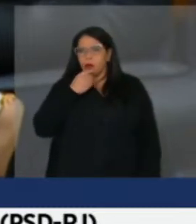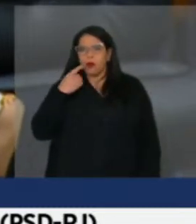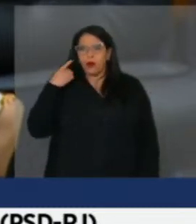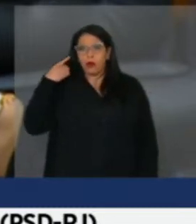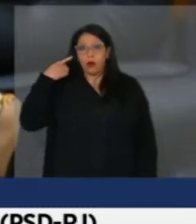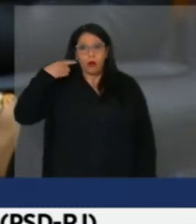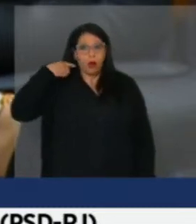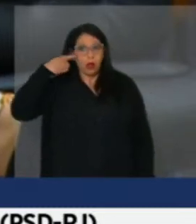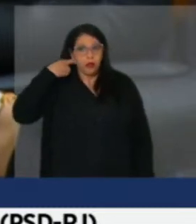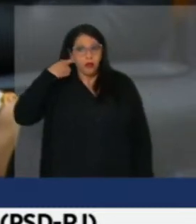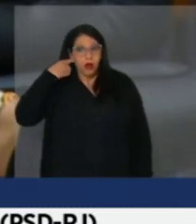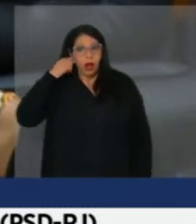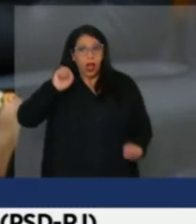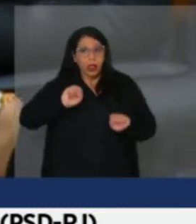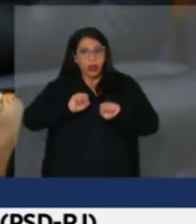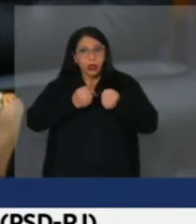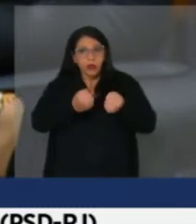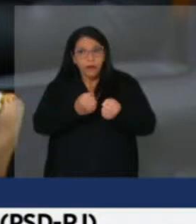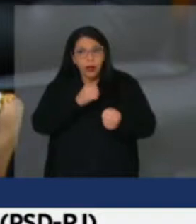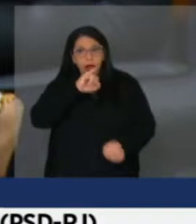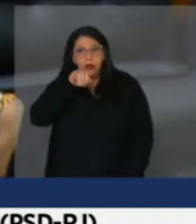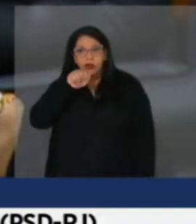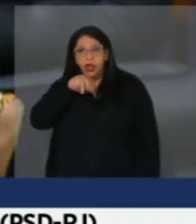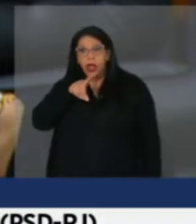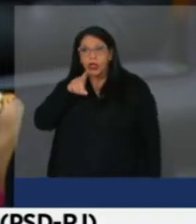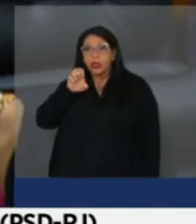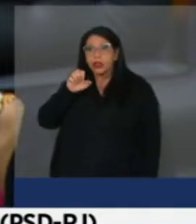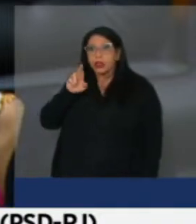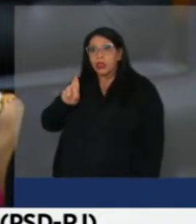defesa, Dr. Jader Marques,